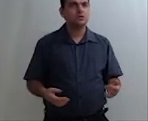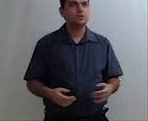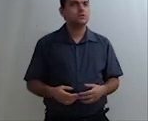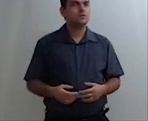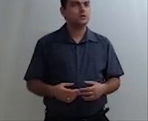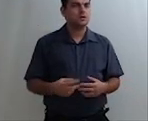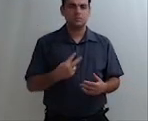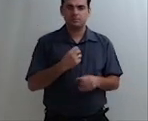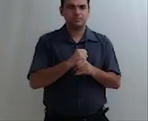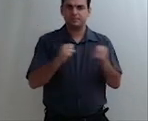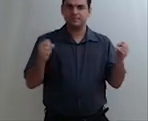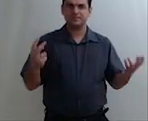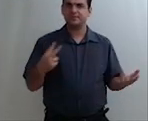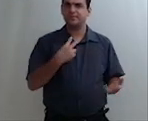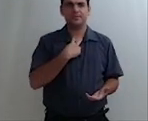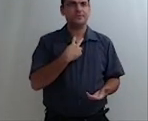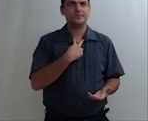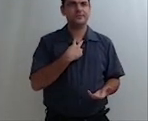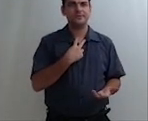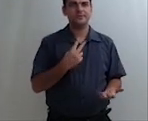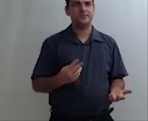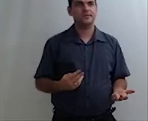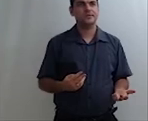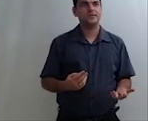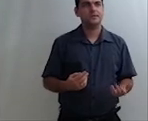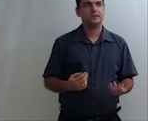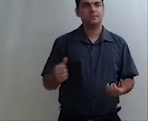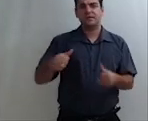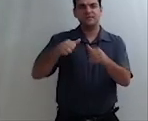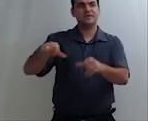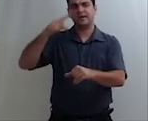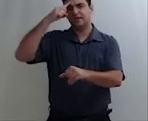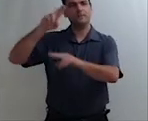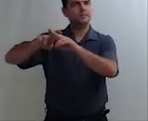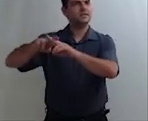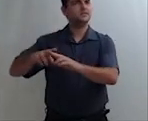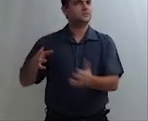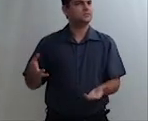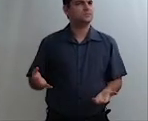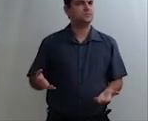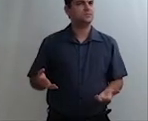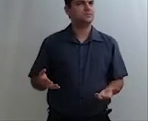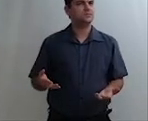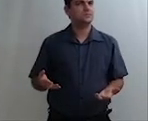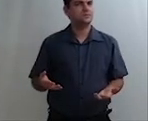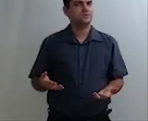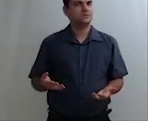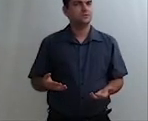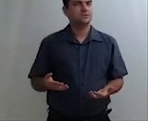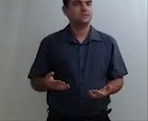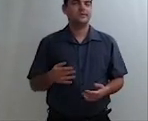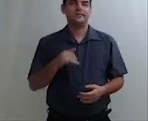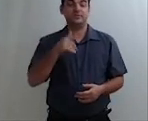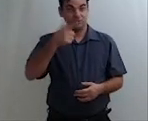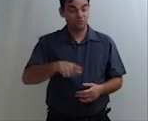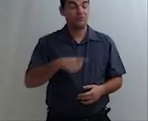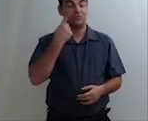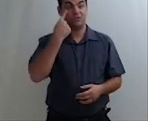utilizar desses argumentos para manter uma prisão preventiva outro